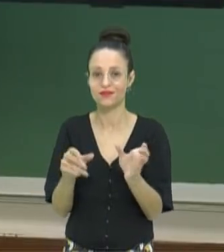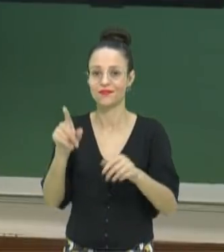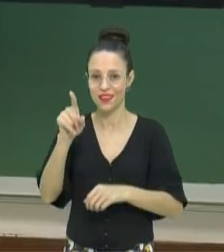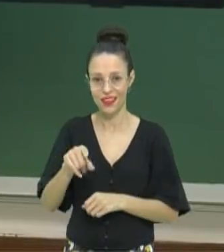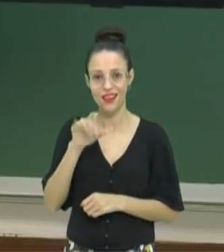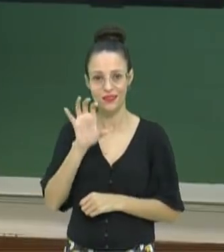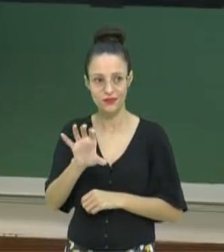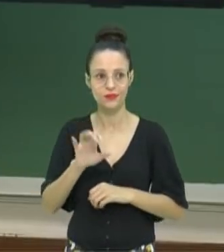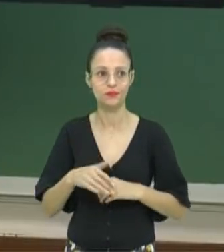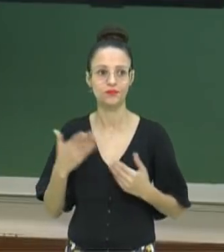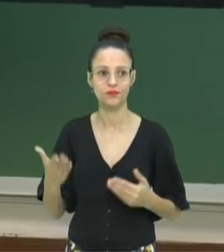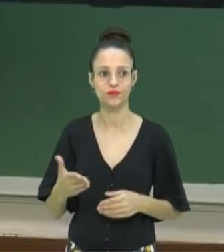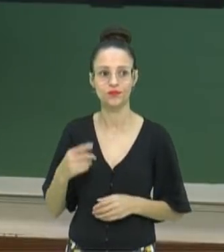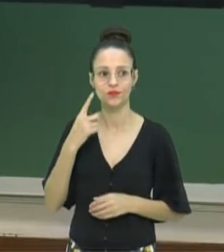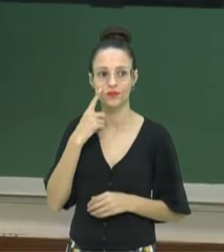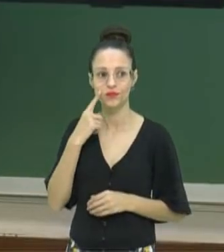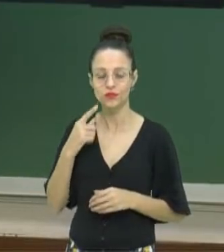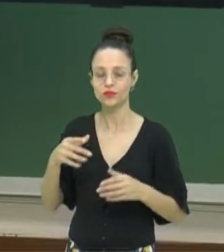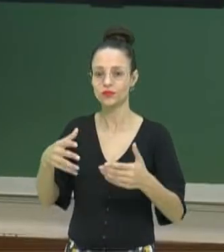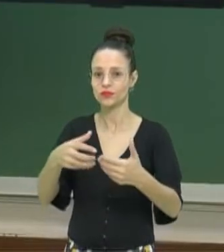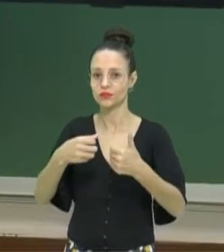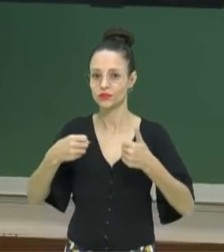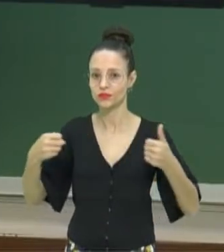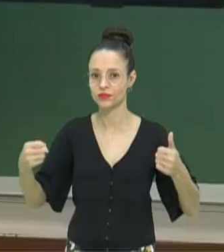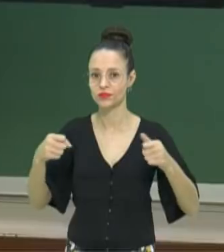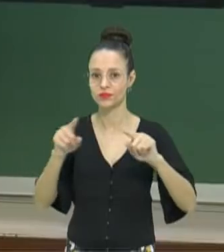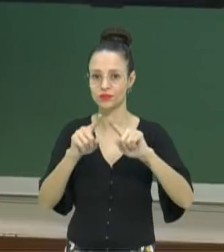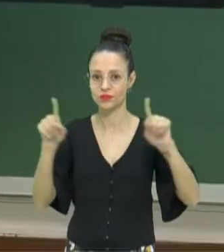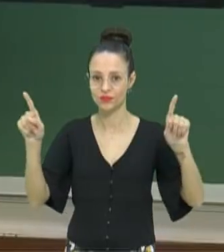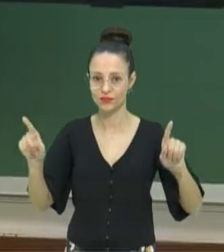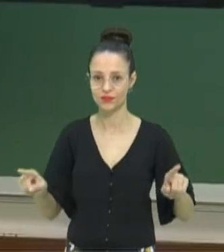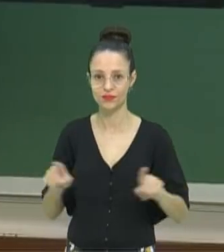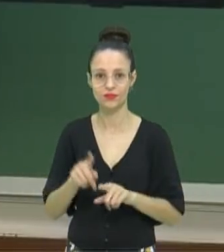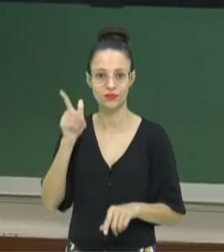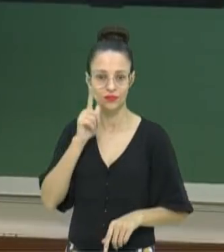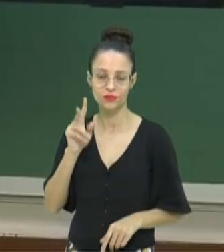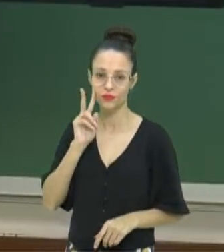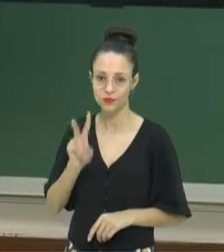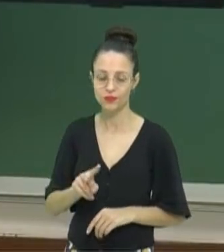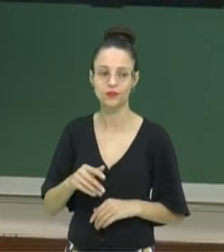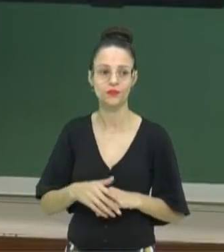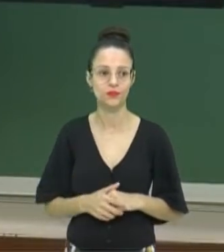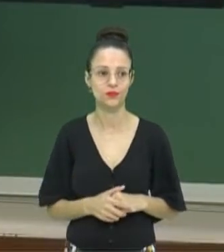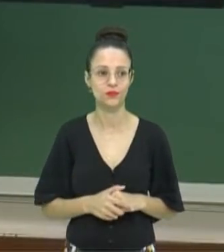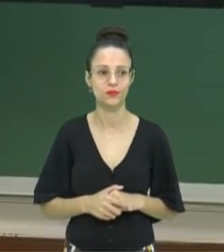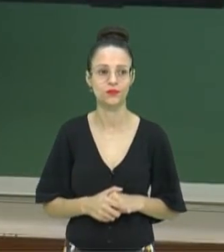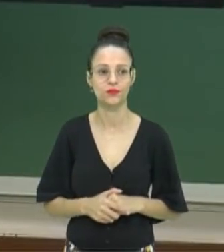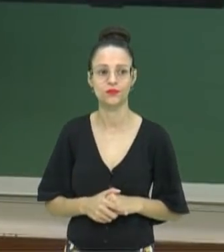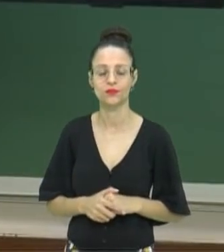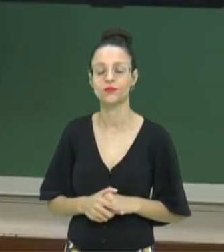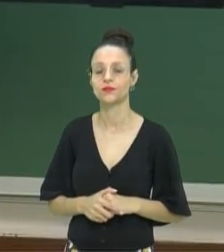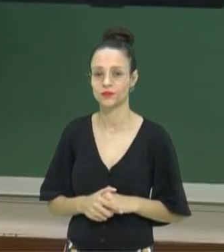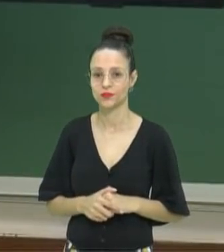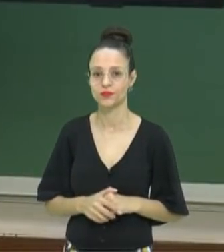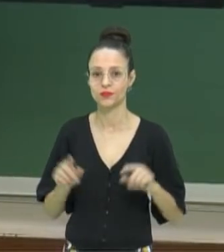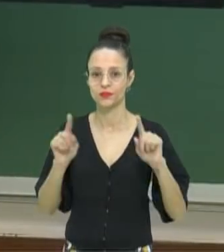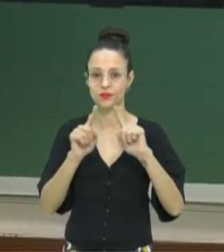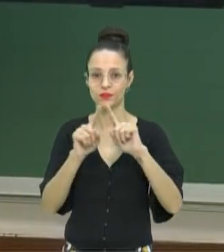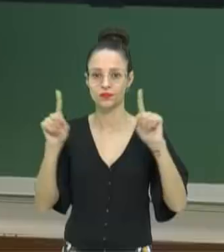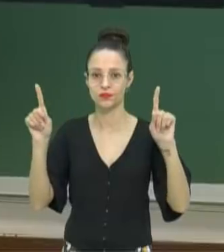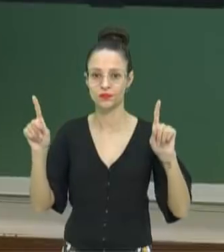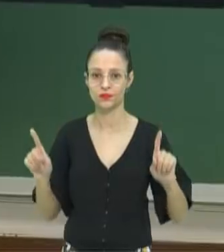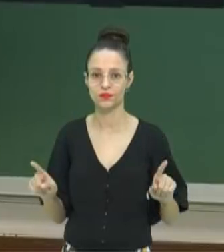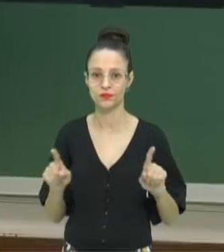sólido, ok? Você pega ele e estica no plano, para você conseguir enxergar o que tem. Então, a área lateral fica um retângulo, ó.